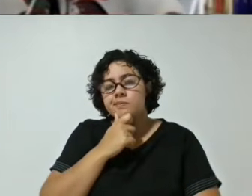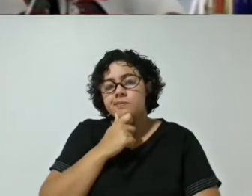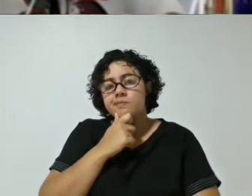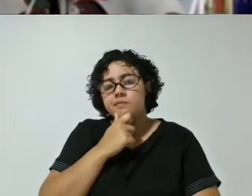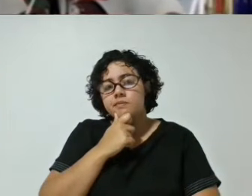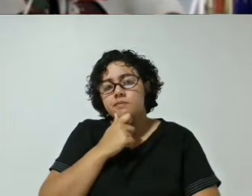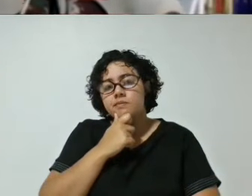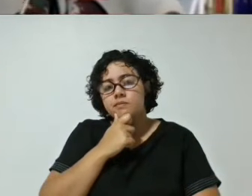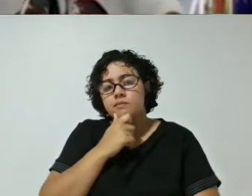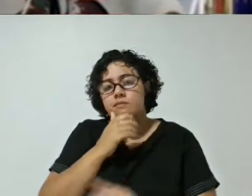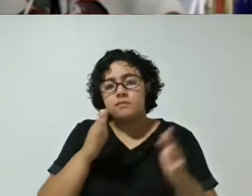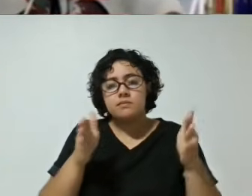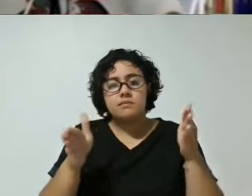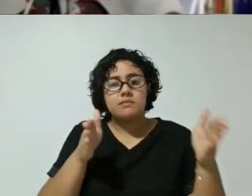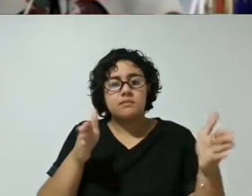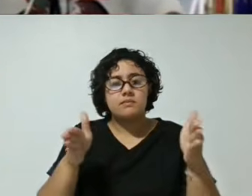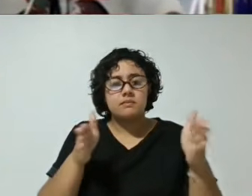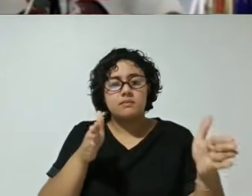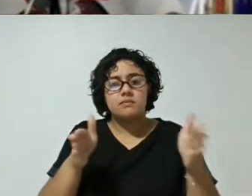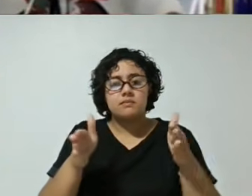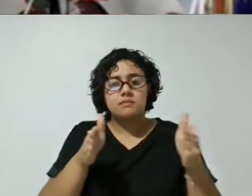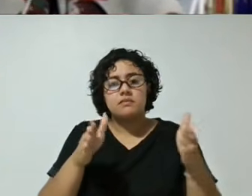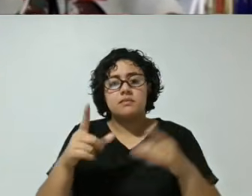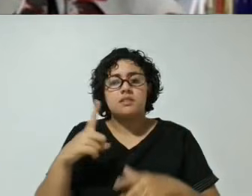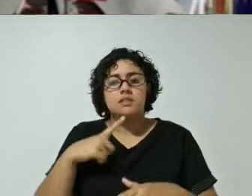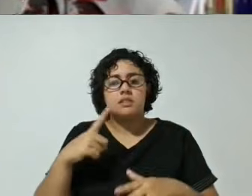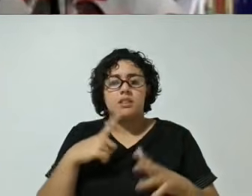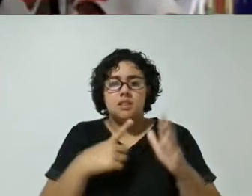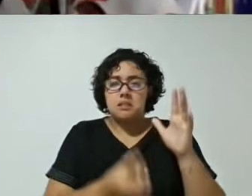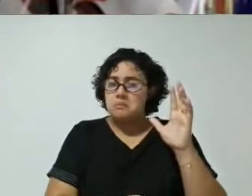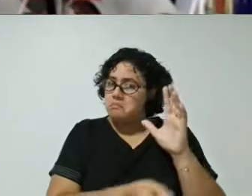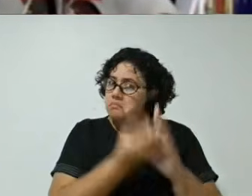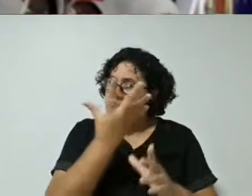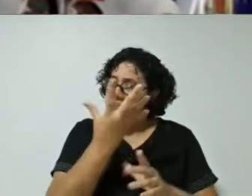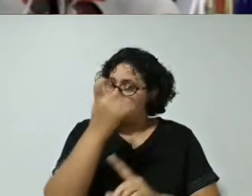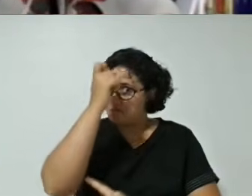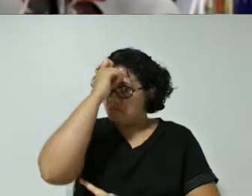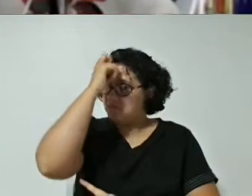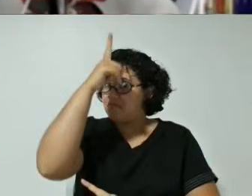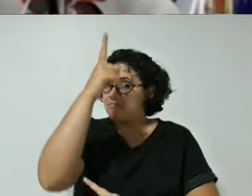um período que havia muita criatividade, né.